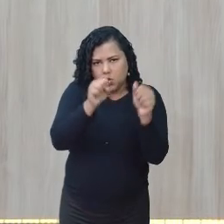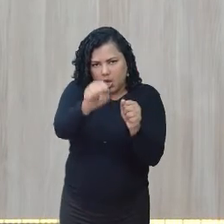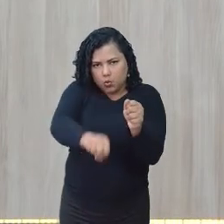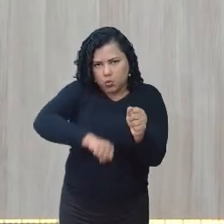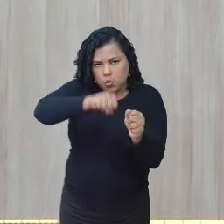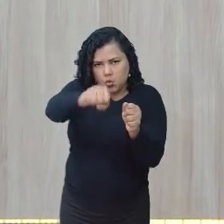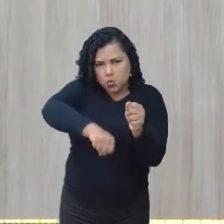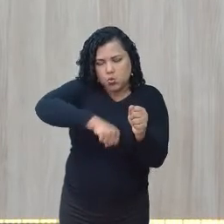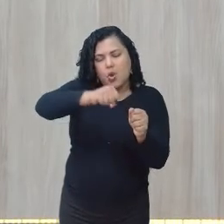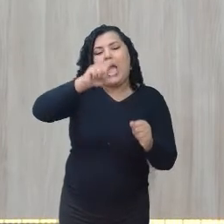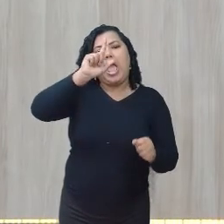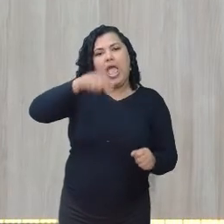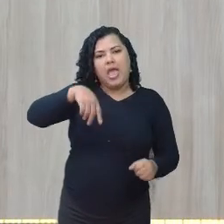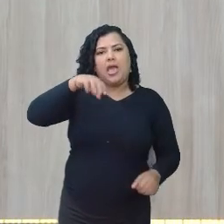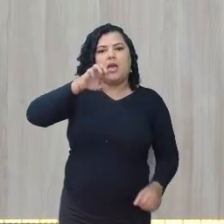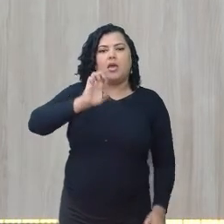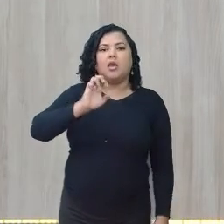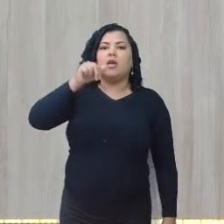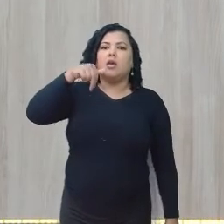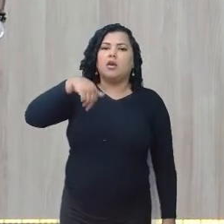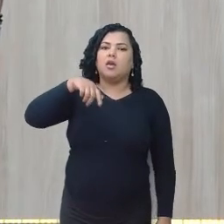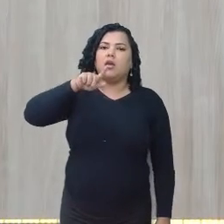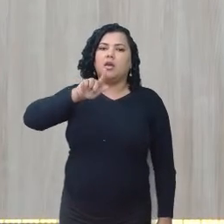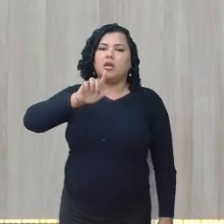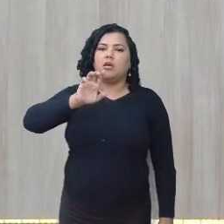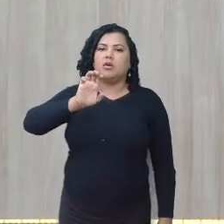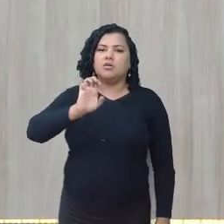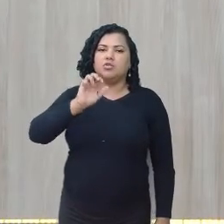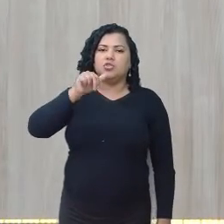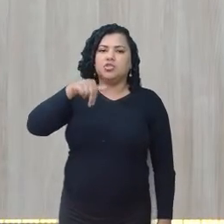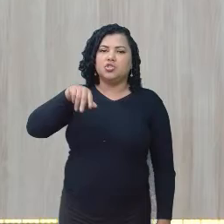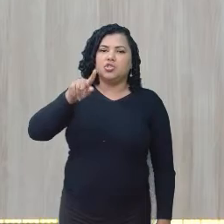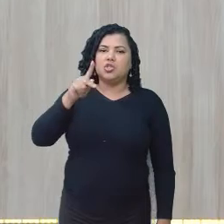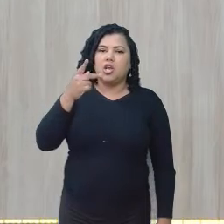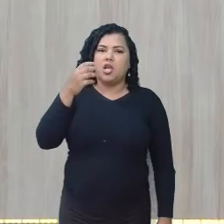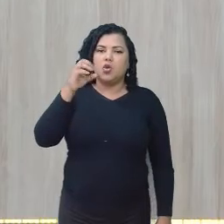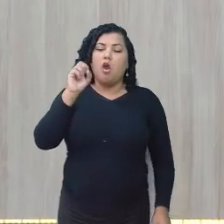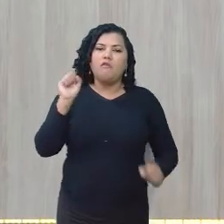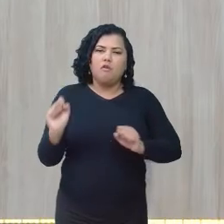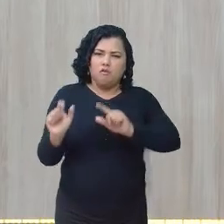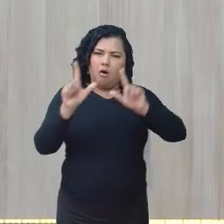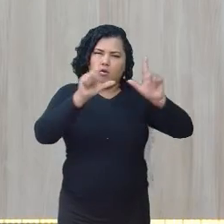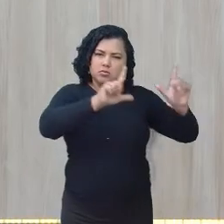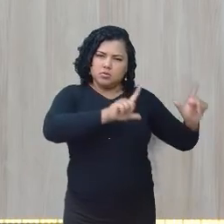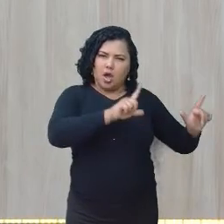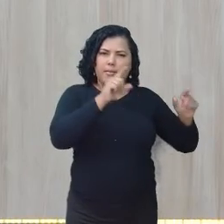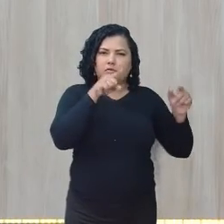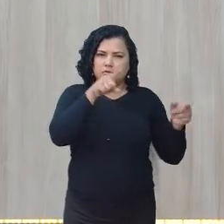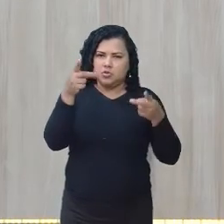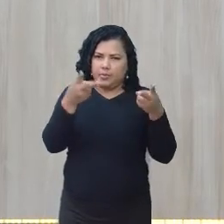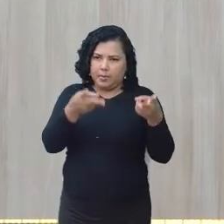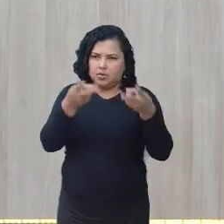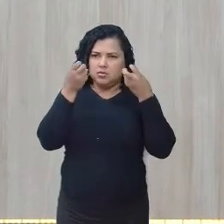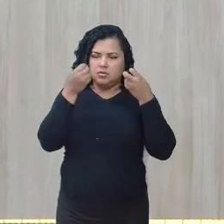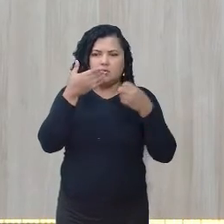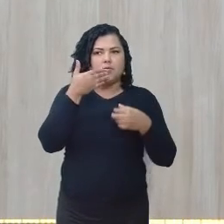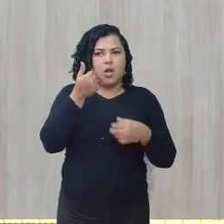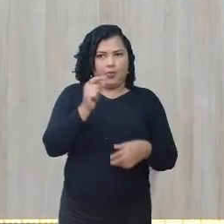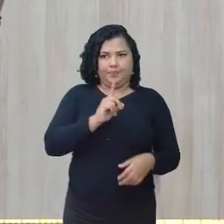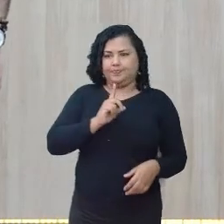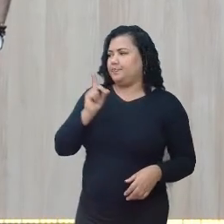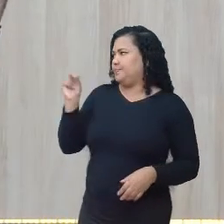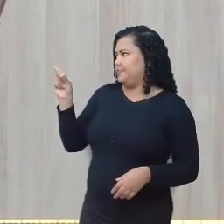moer, que a gente mencionou. Vamos voltar para o mapa aqui do início, para a gente visualizar de novo.